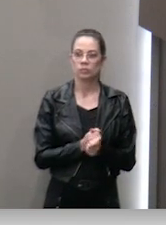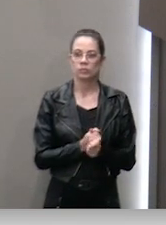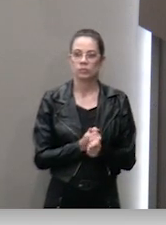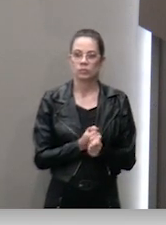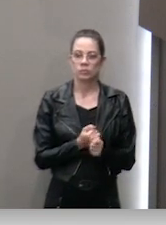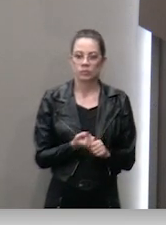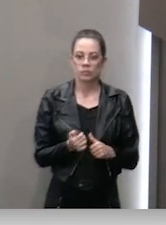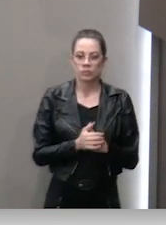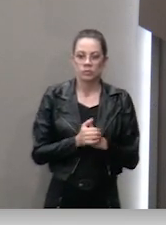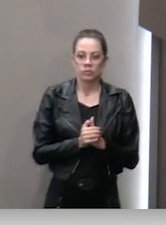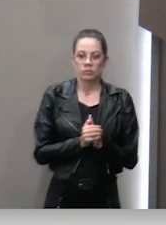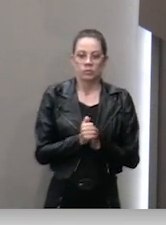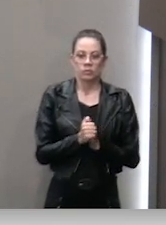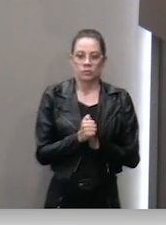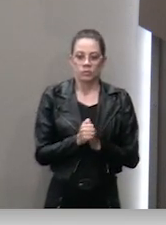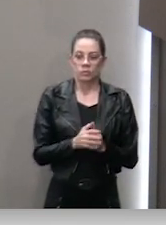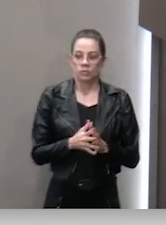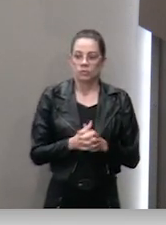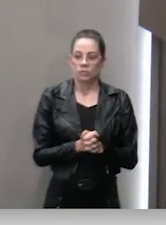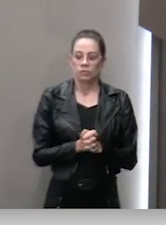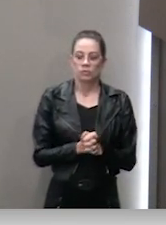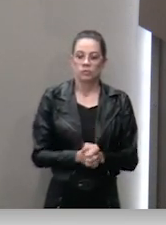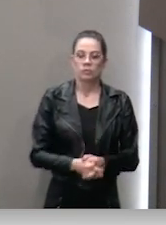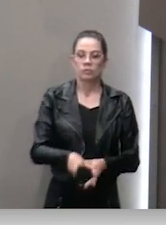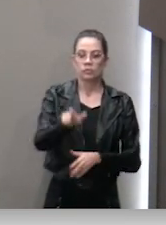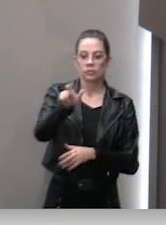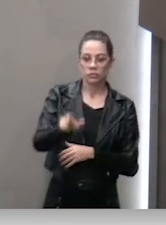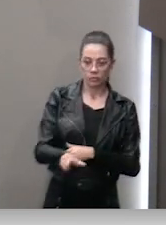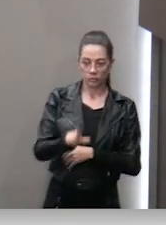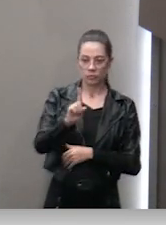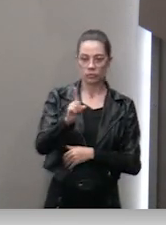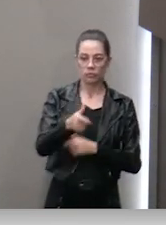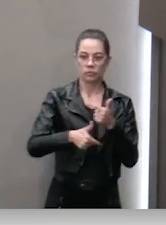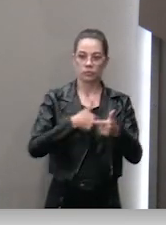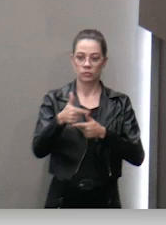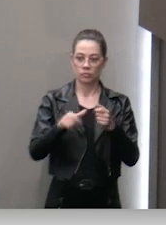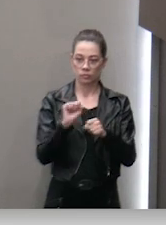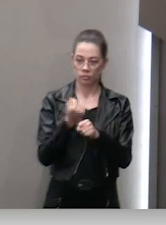Enfim. Ele é servidor das obras.